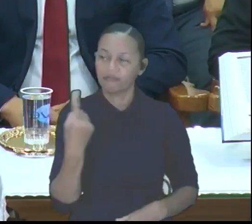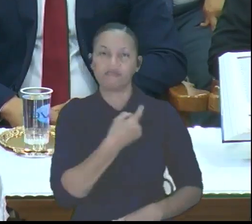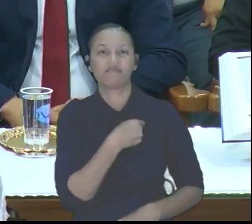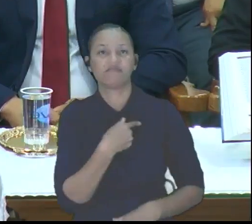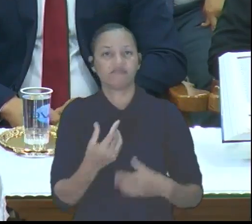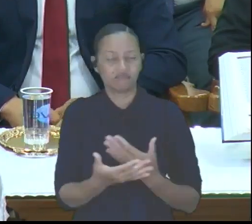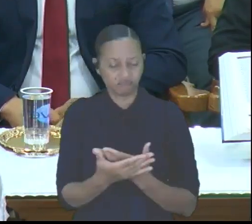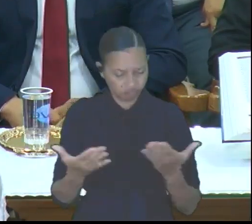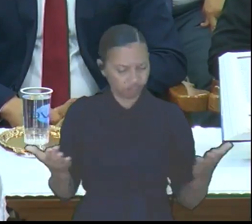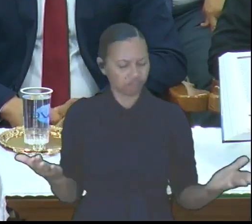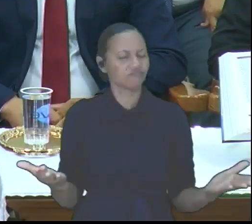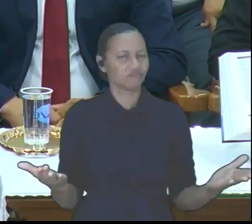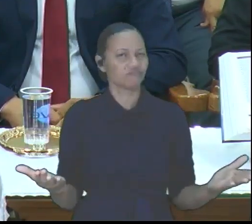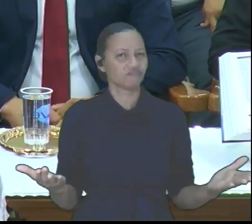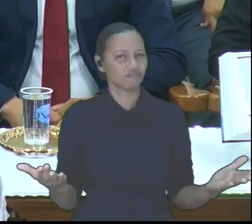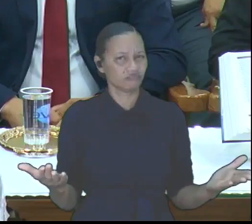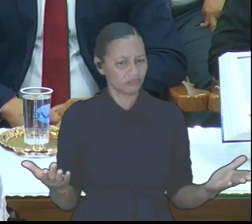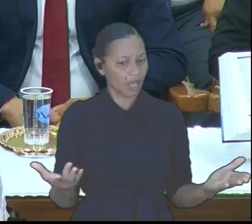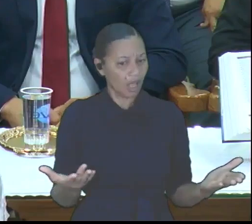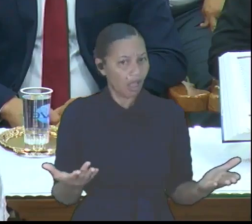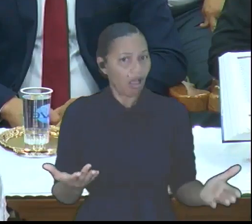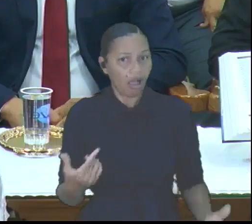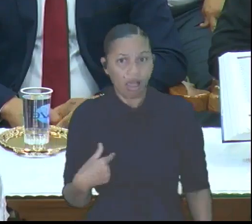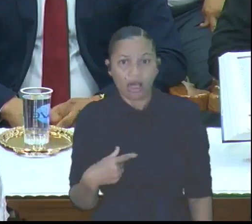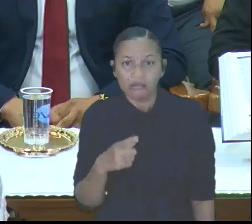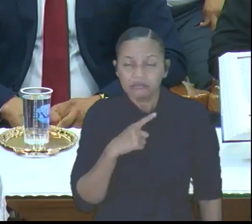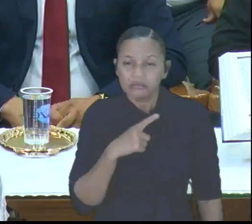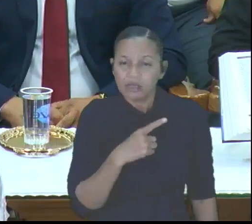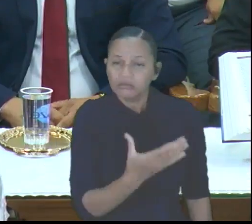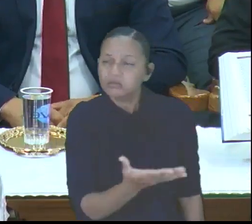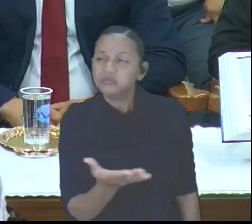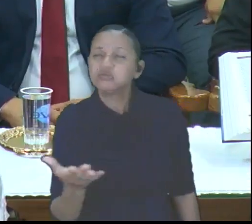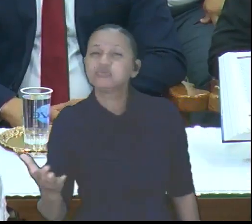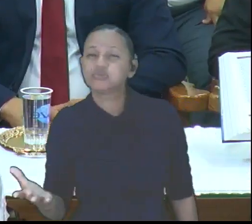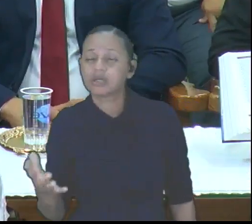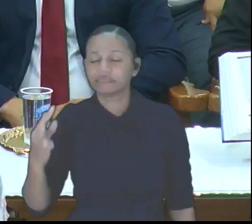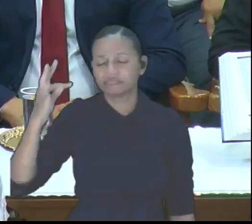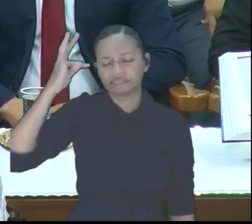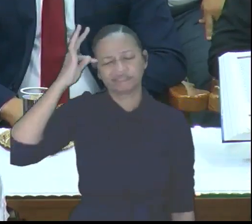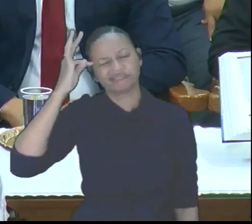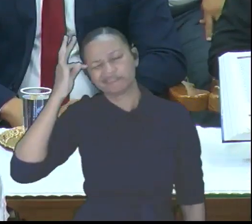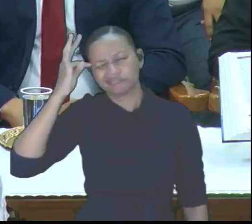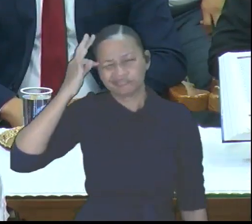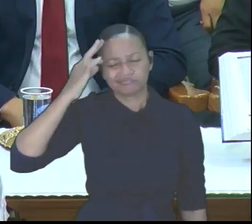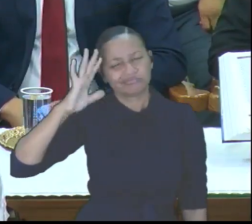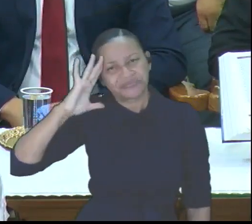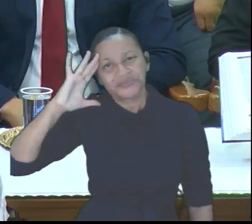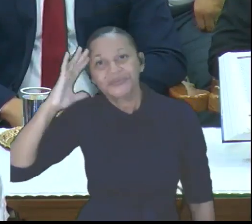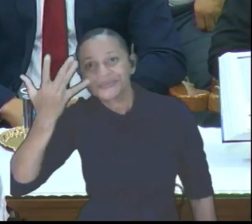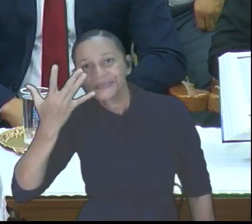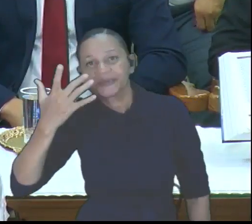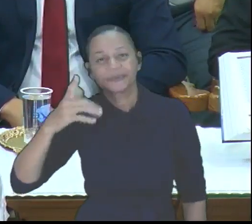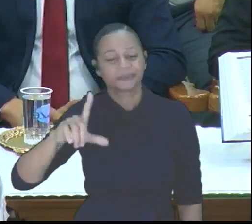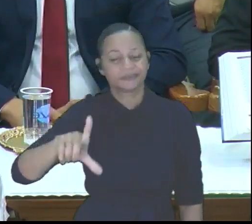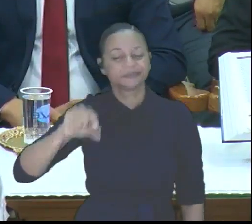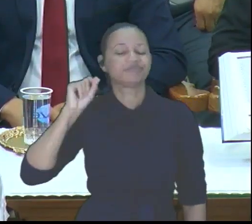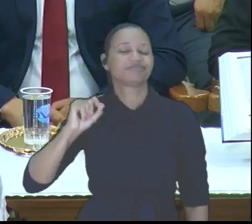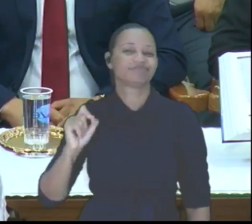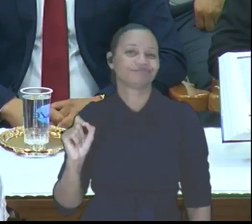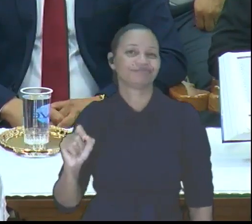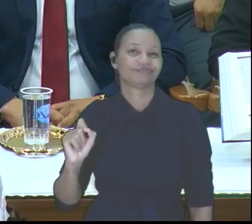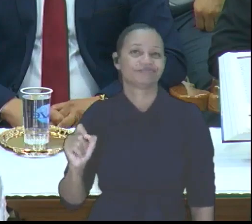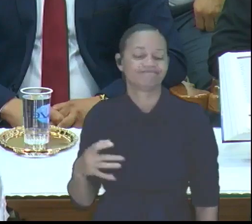mestre. Aí, diante disto, Tomé toma uma segunda atitude, que lhe é